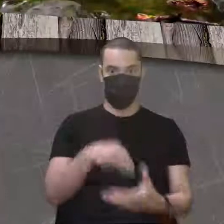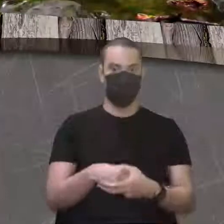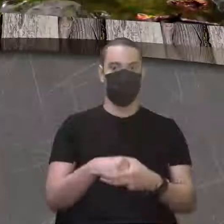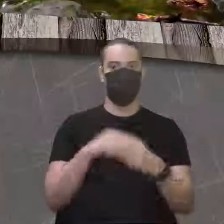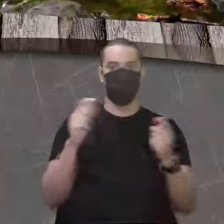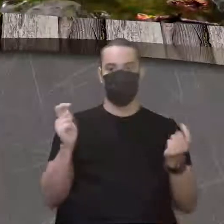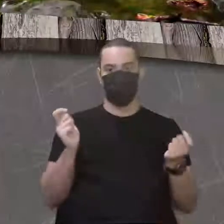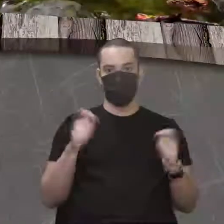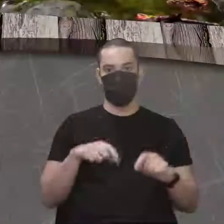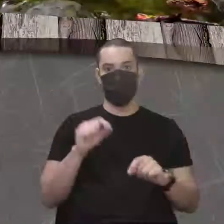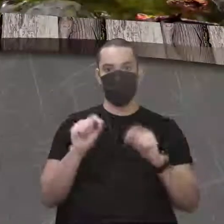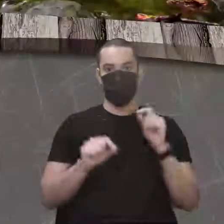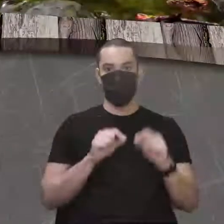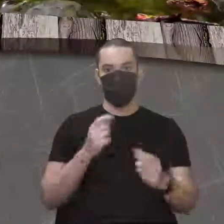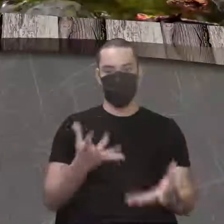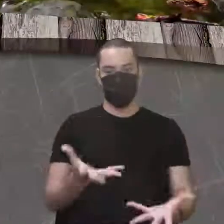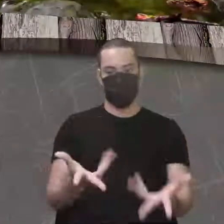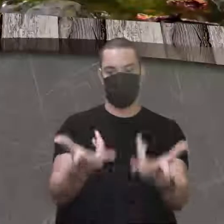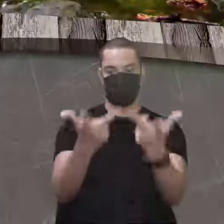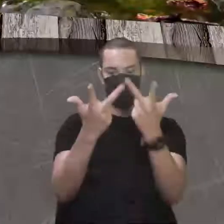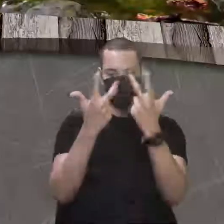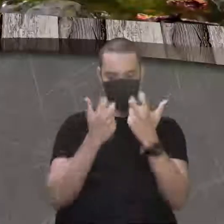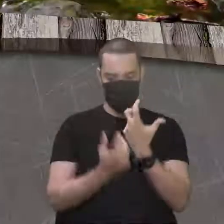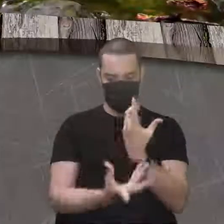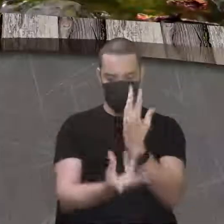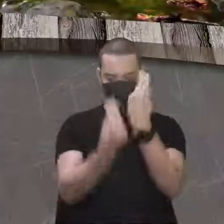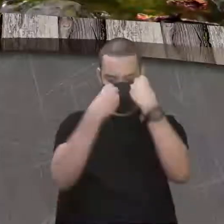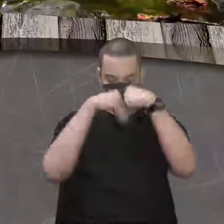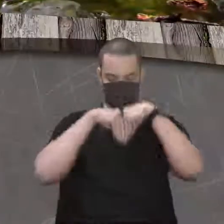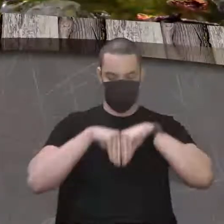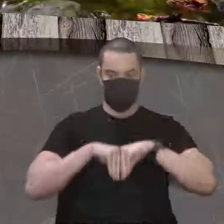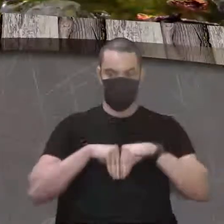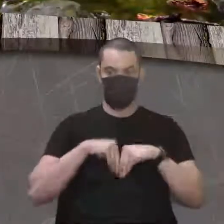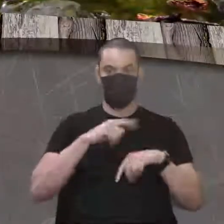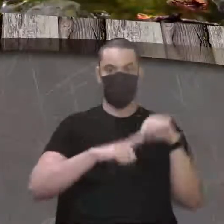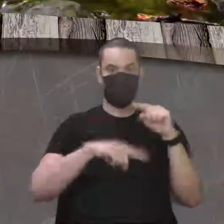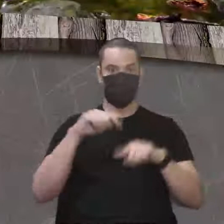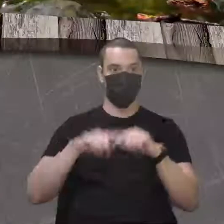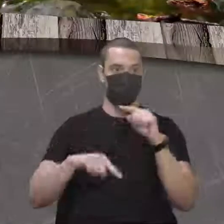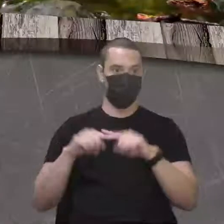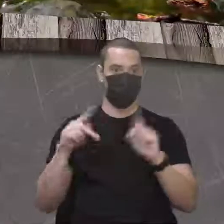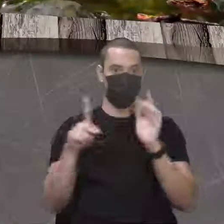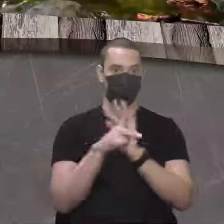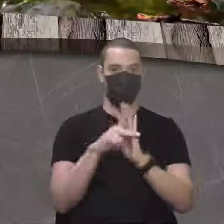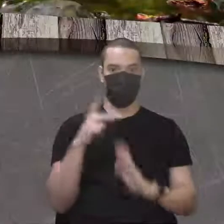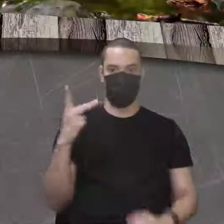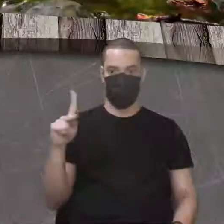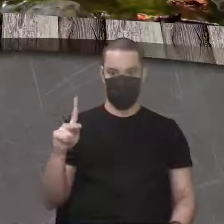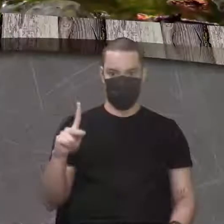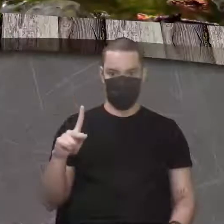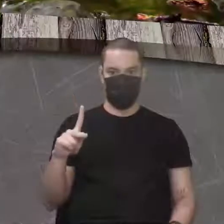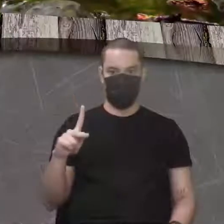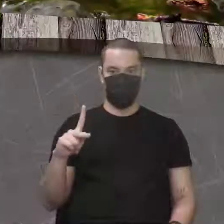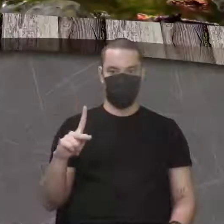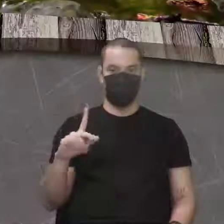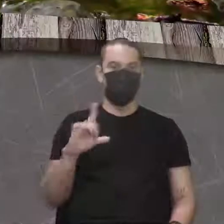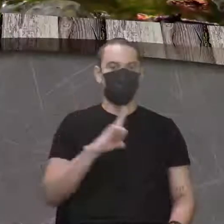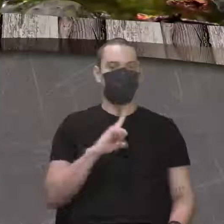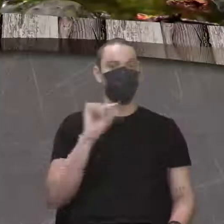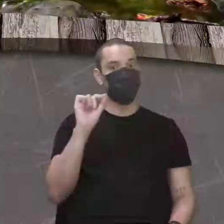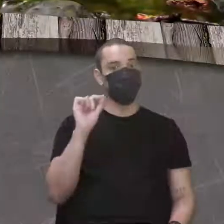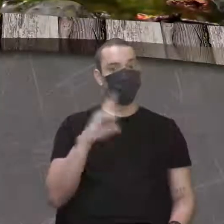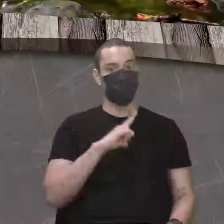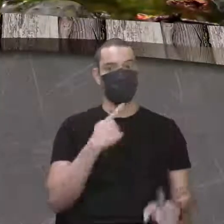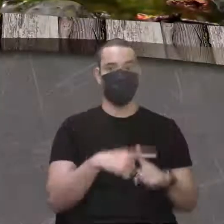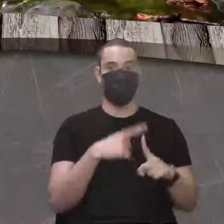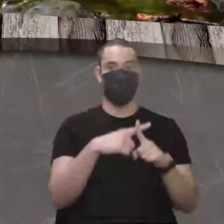ela absorve, incorpora isso aonde? No material genético dela. E aí ela vai ter uma